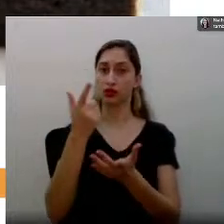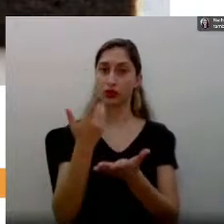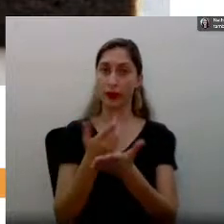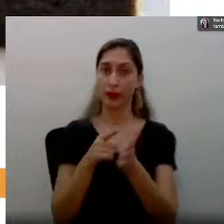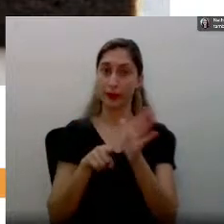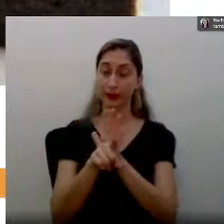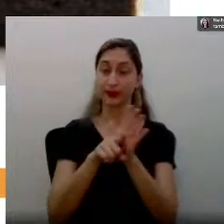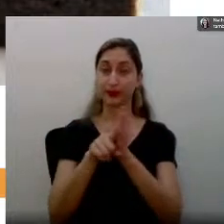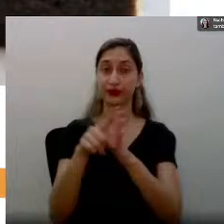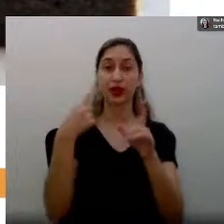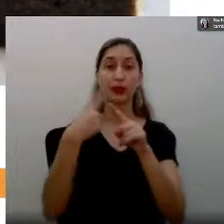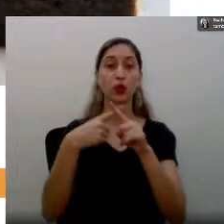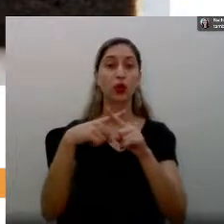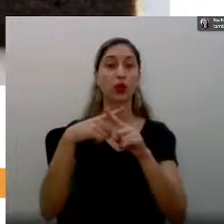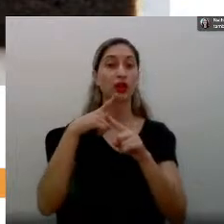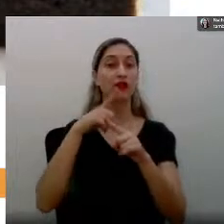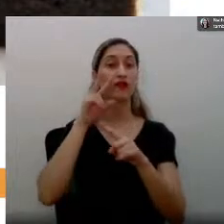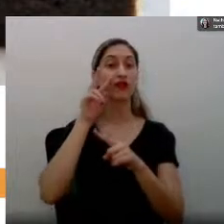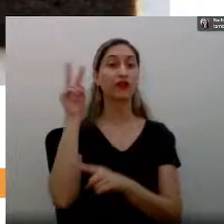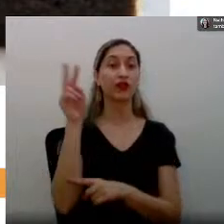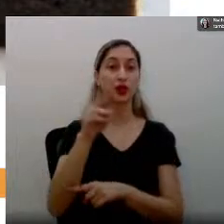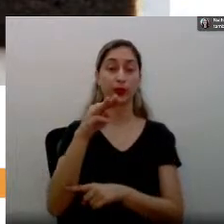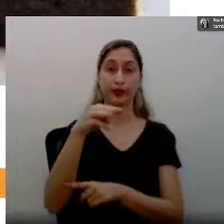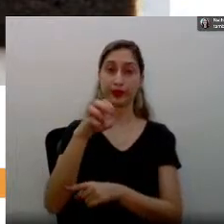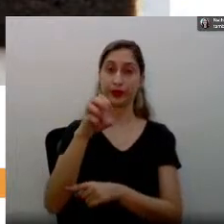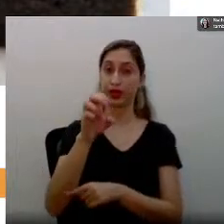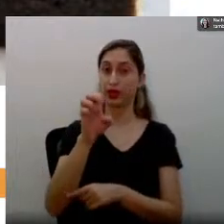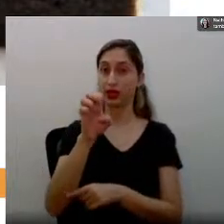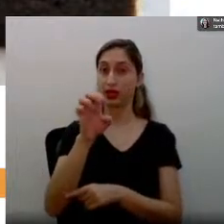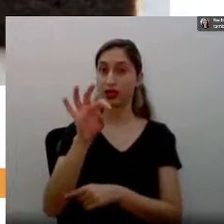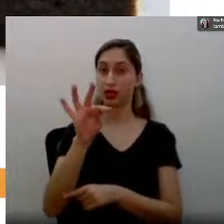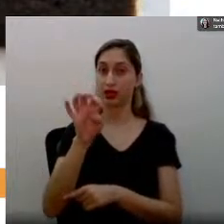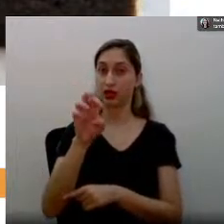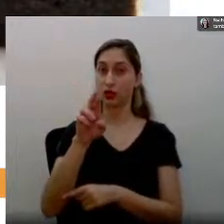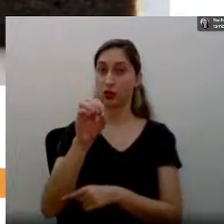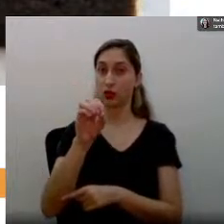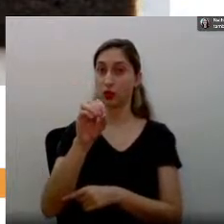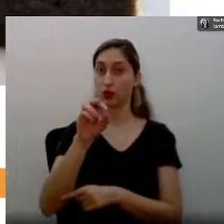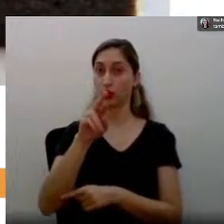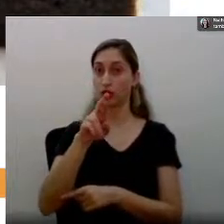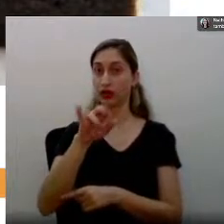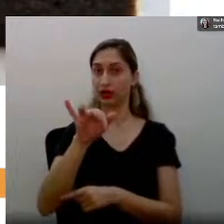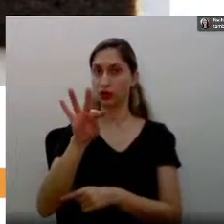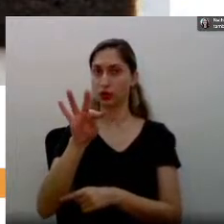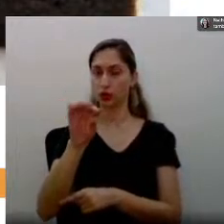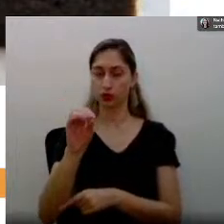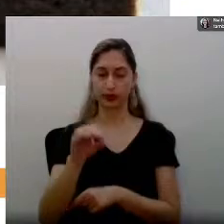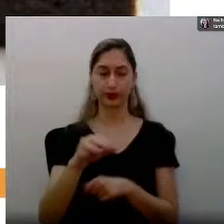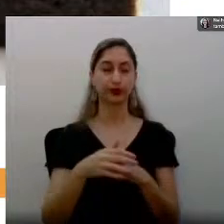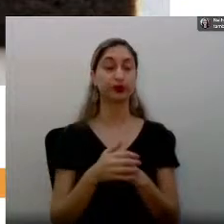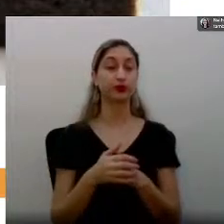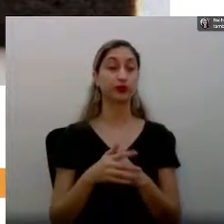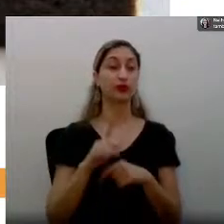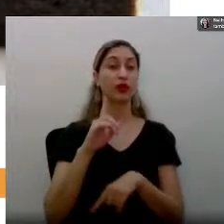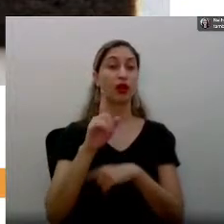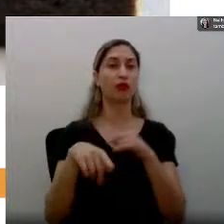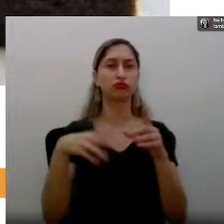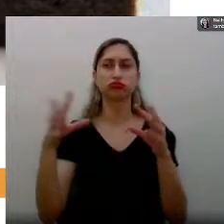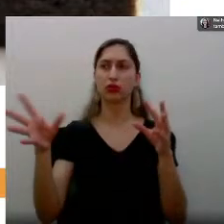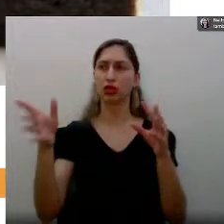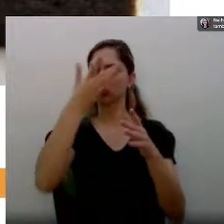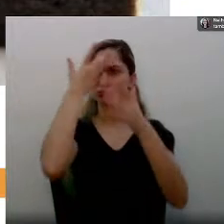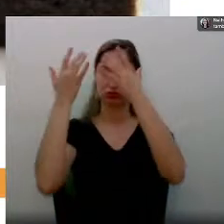lembrando os casal e Croata encerrou a associação foram se juntando de novo no grupo César Lattes foi aglutinando mais É